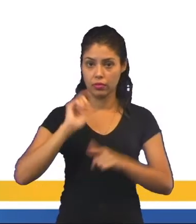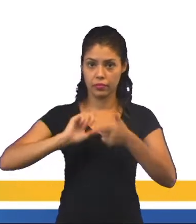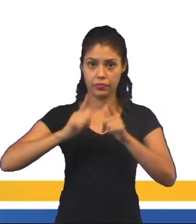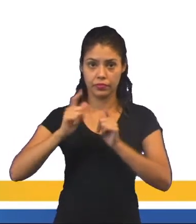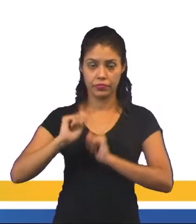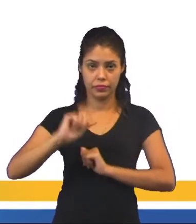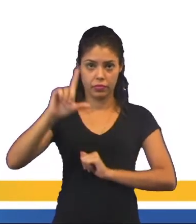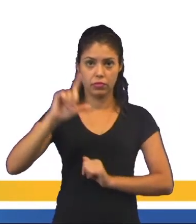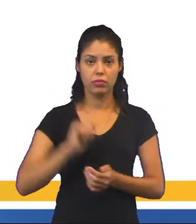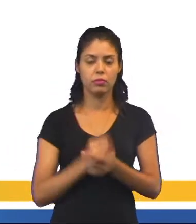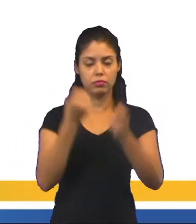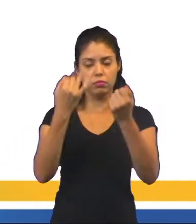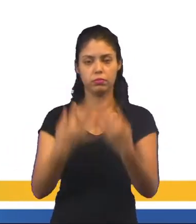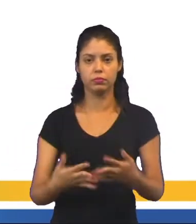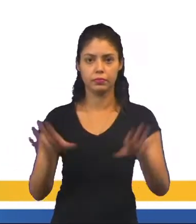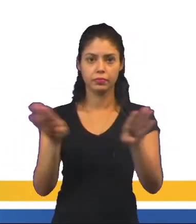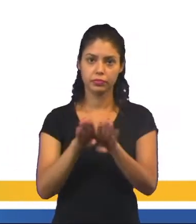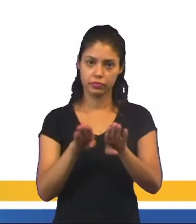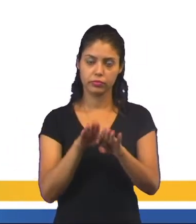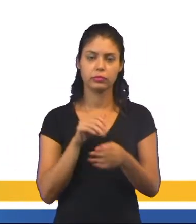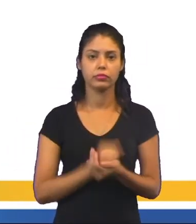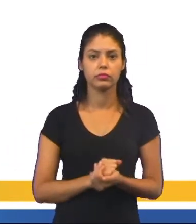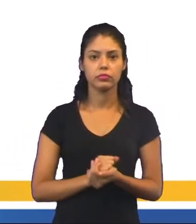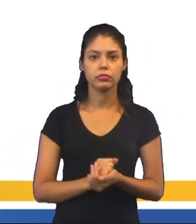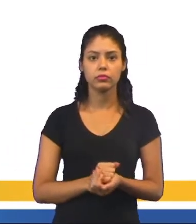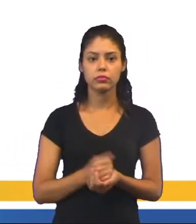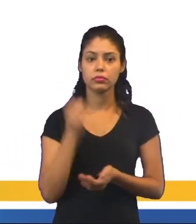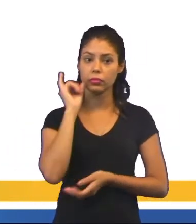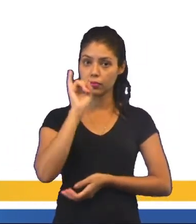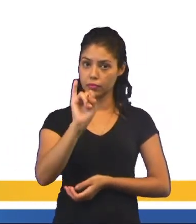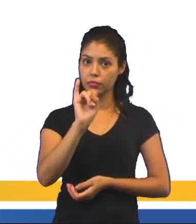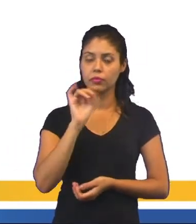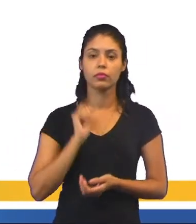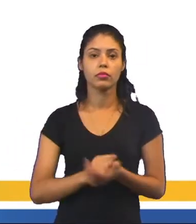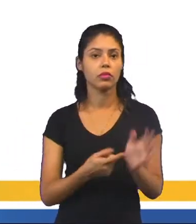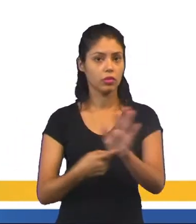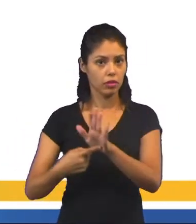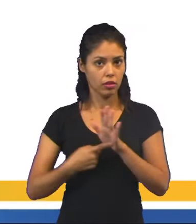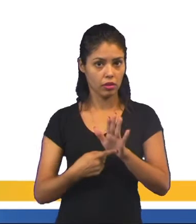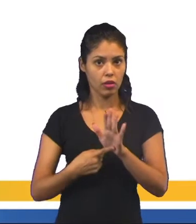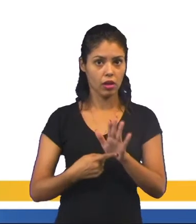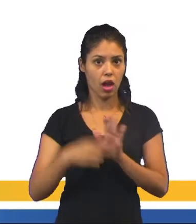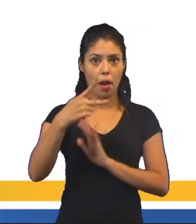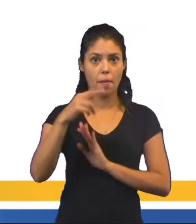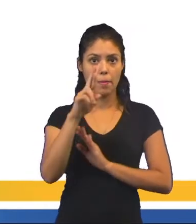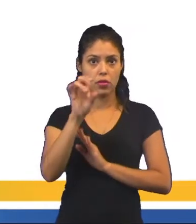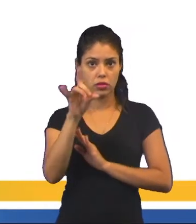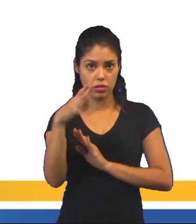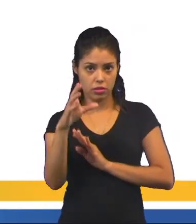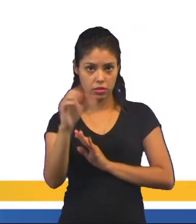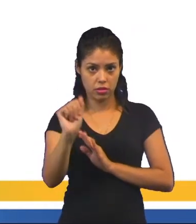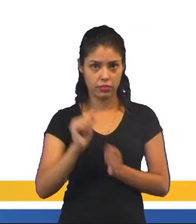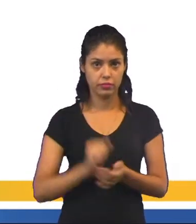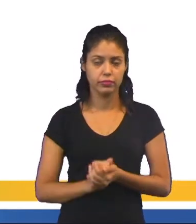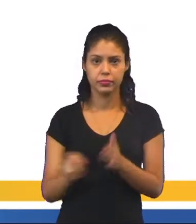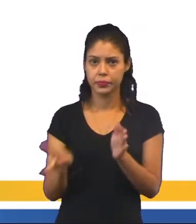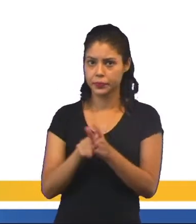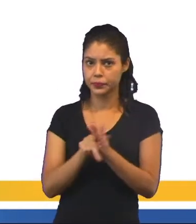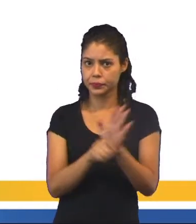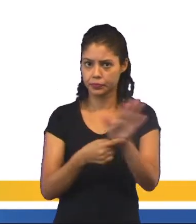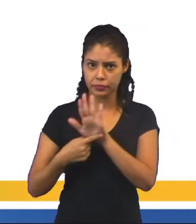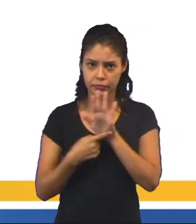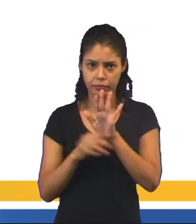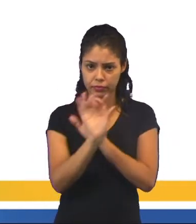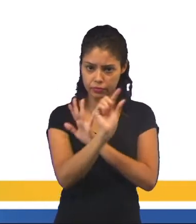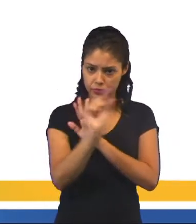mas momentâneo eu vou estar explicando. Cujo o I indica a posição do elemento referente